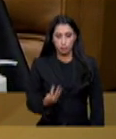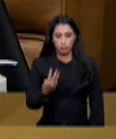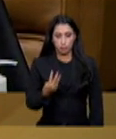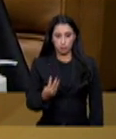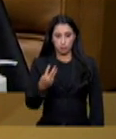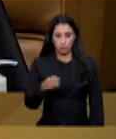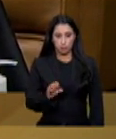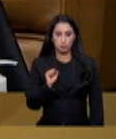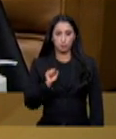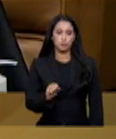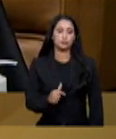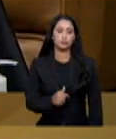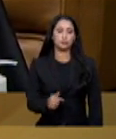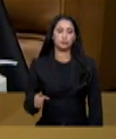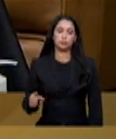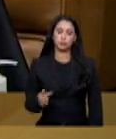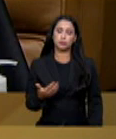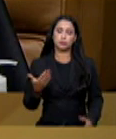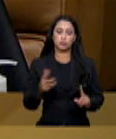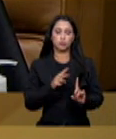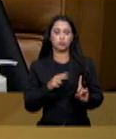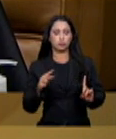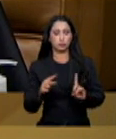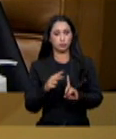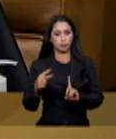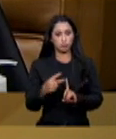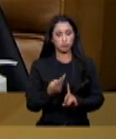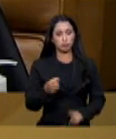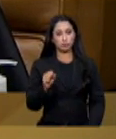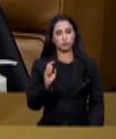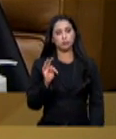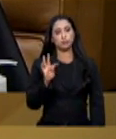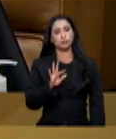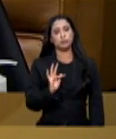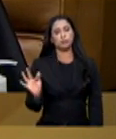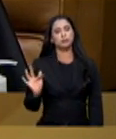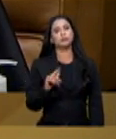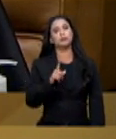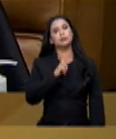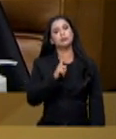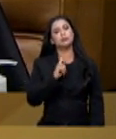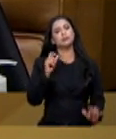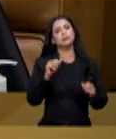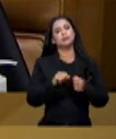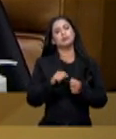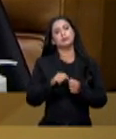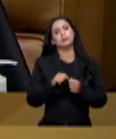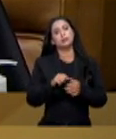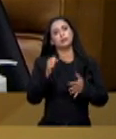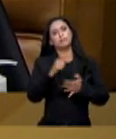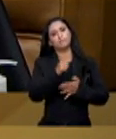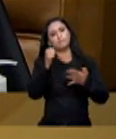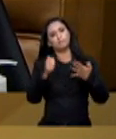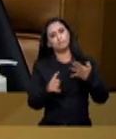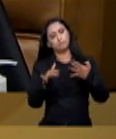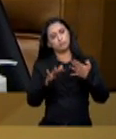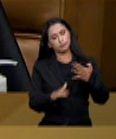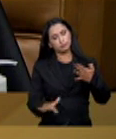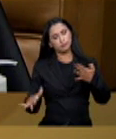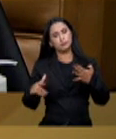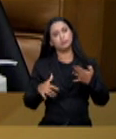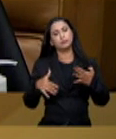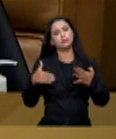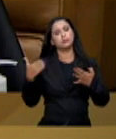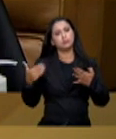6387. Nesta perspectiva, esse Supremo Tribunal Federal vem construindo jurisprudencialmente a